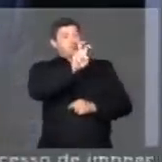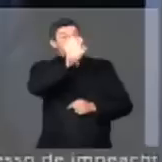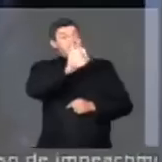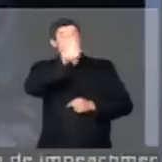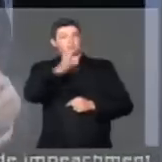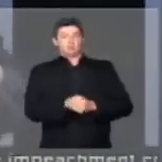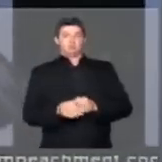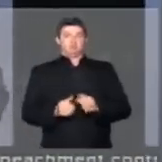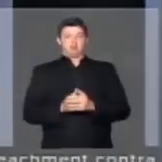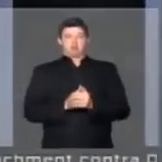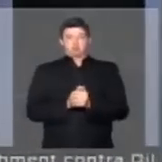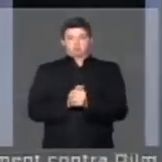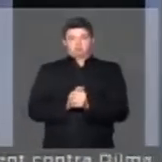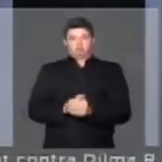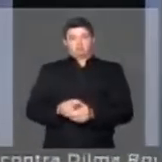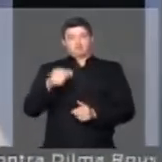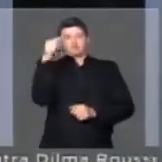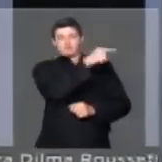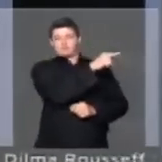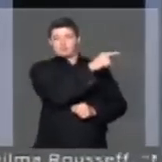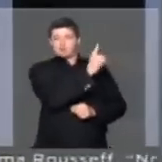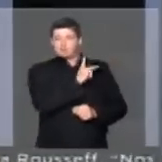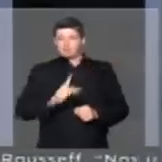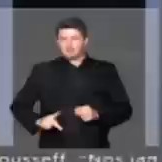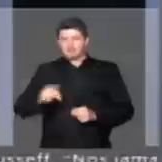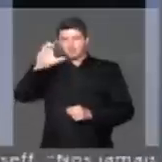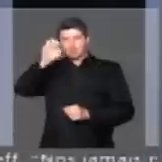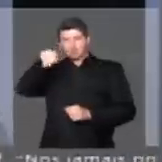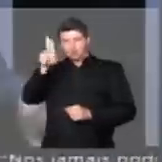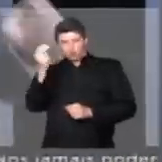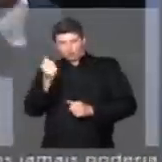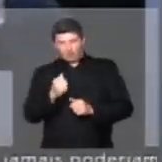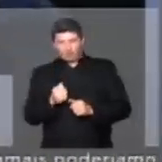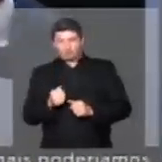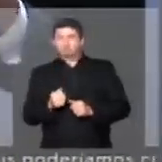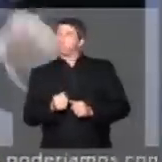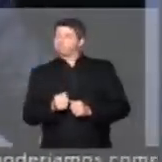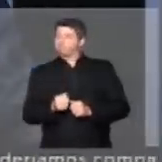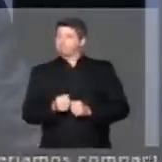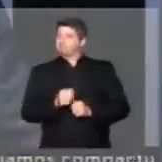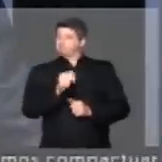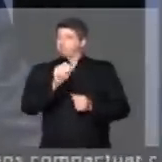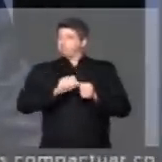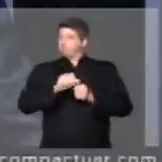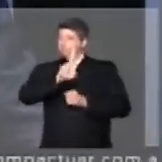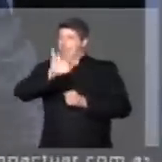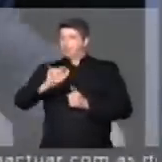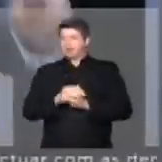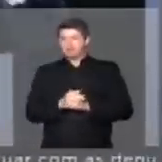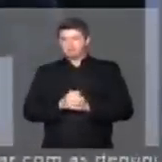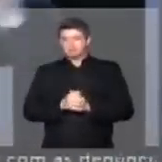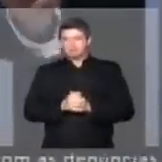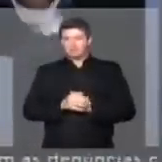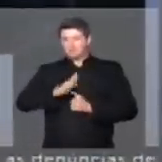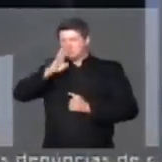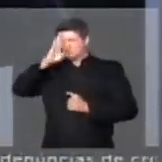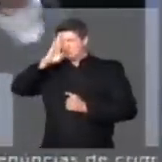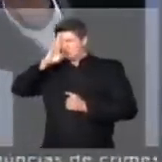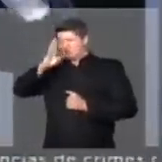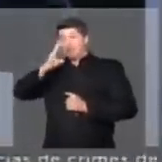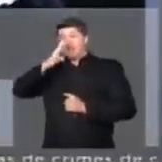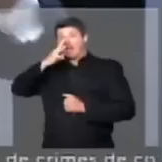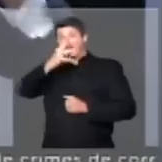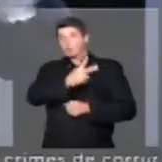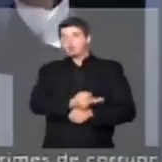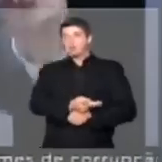95%. Esse Eduardo Cunha vai fazer a maior